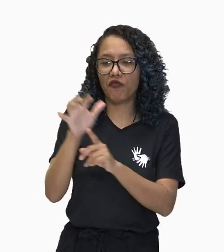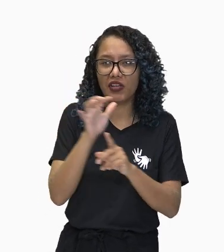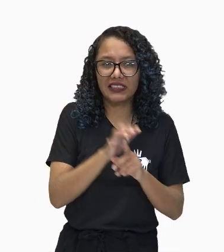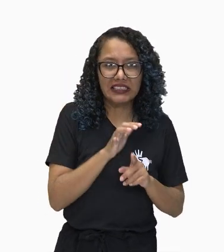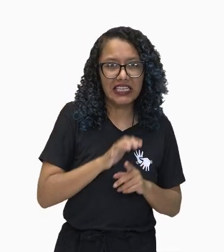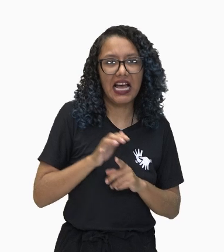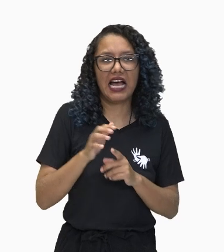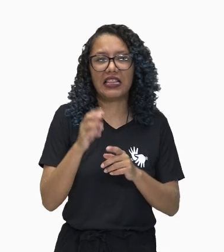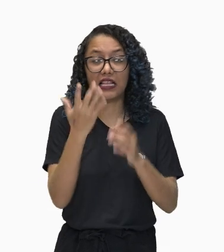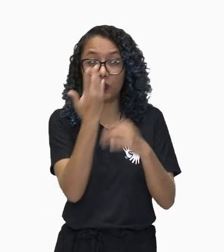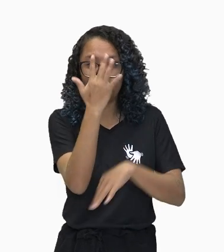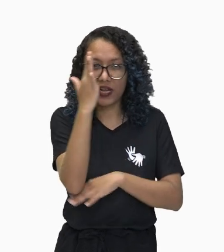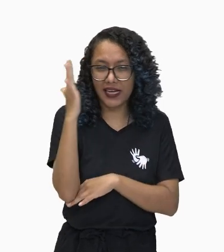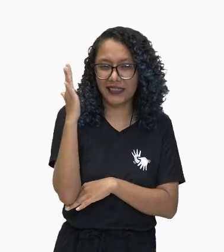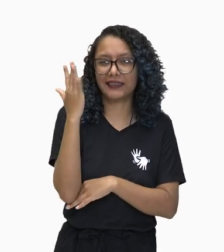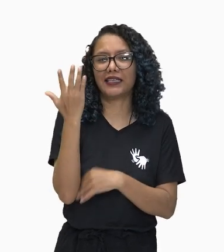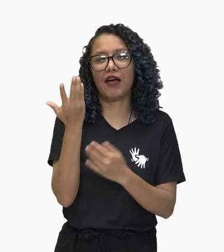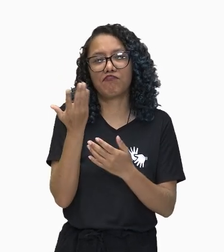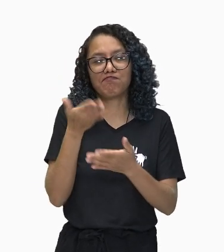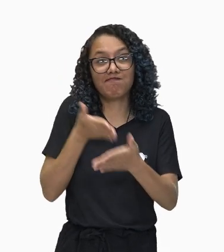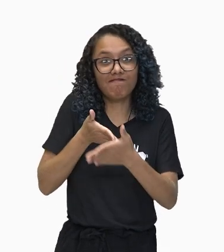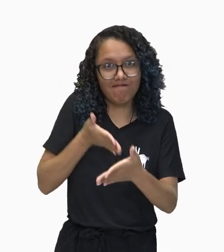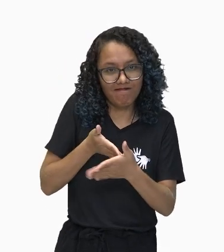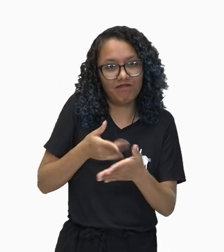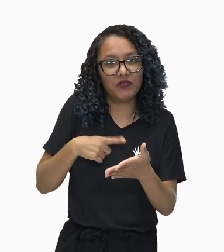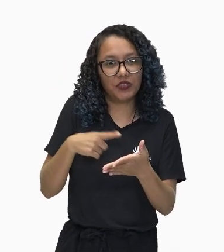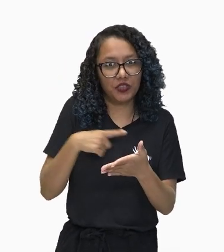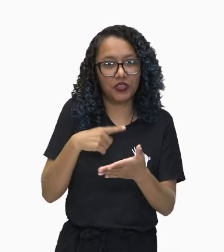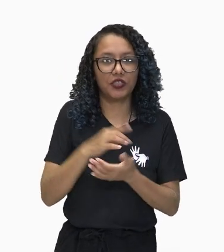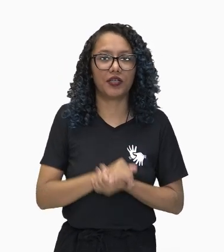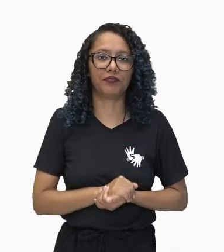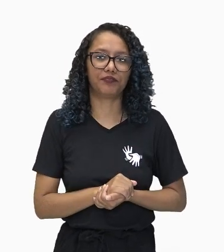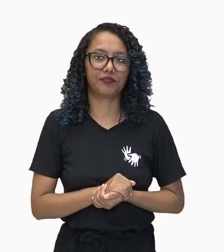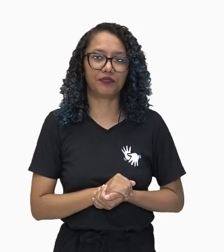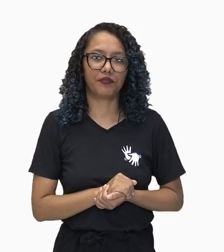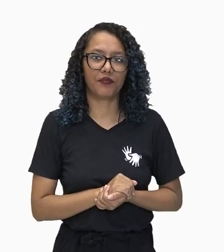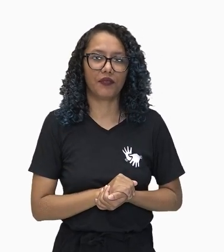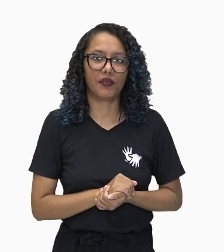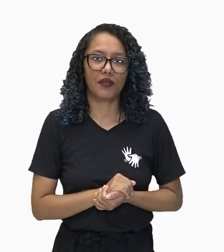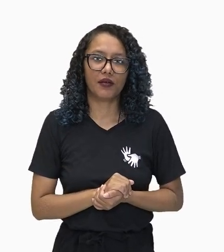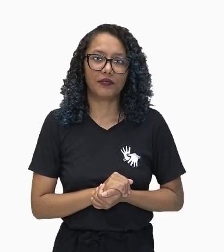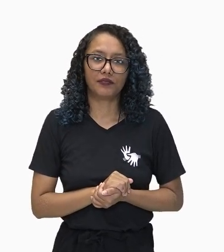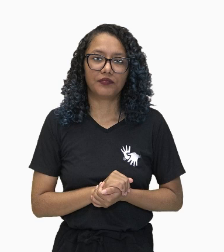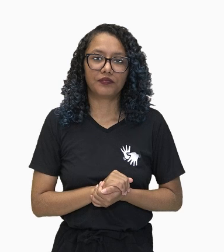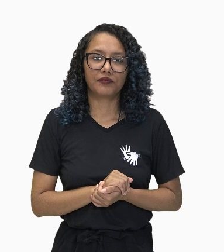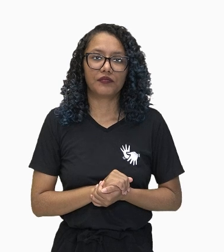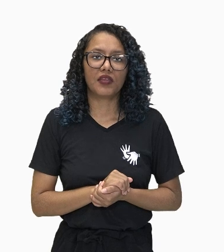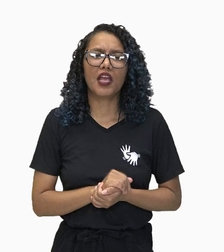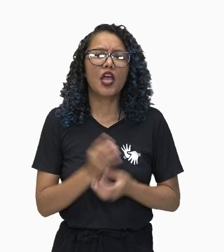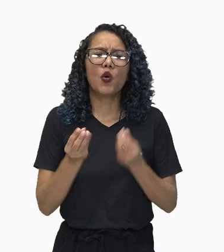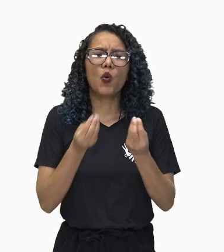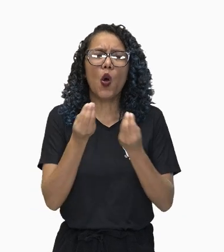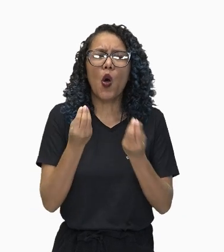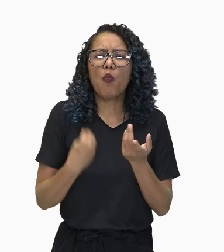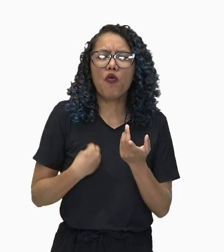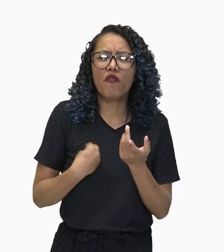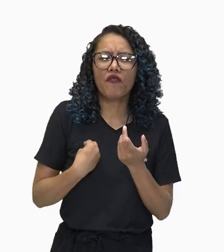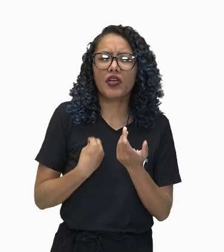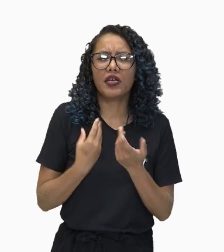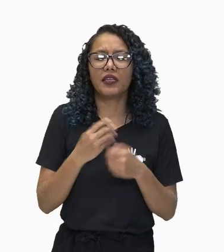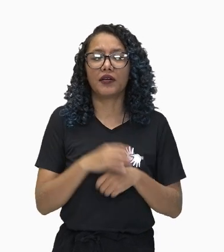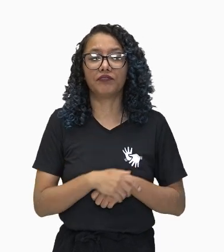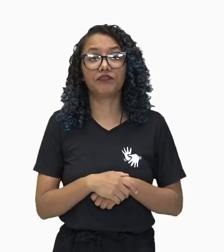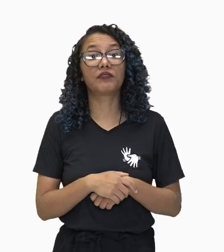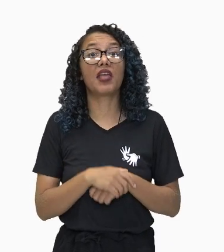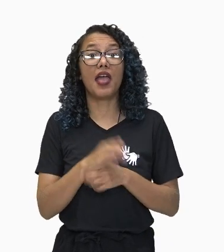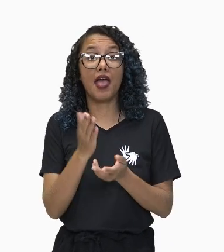Em geral, o indivíduo desse período histórico assegurava sua sobrevivência coletando alimentos oferecidos pela